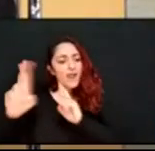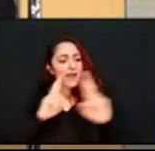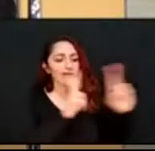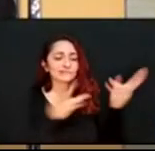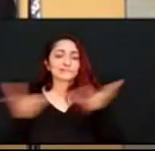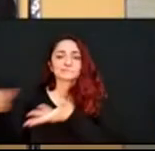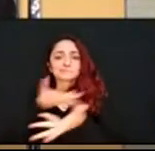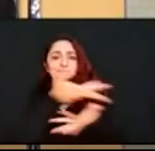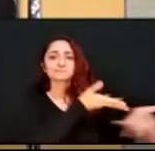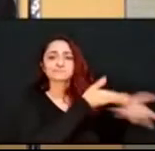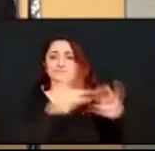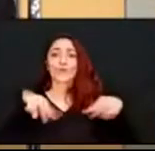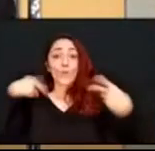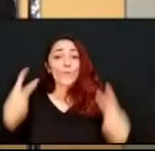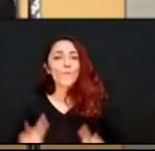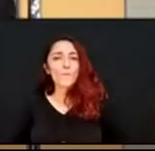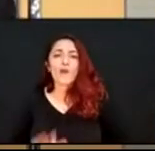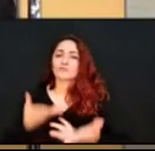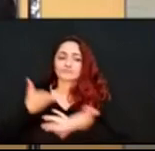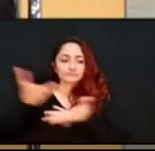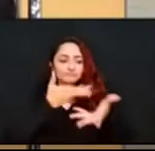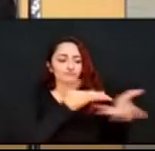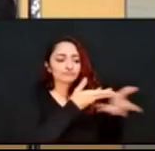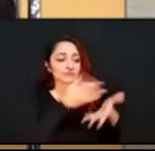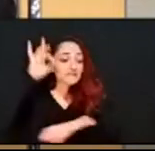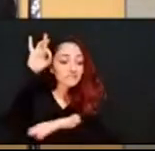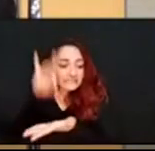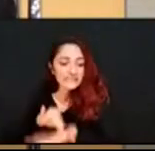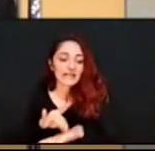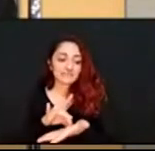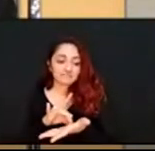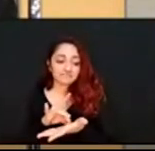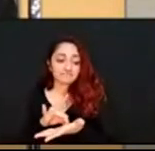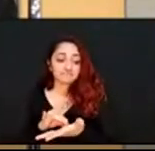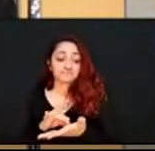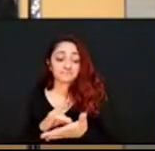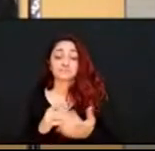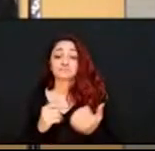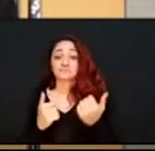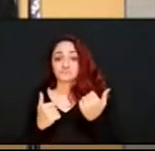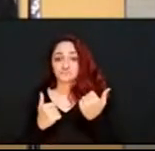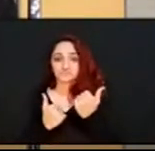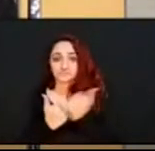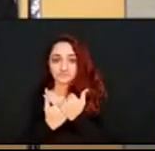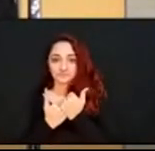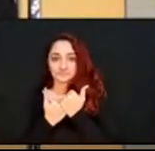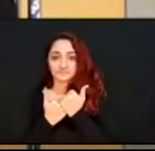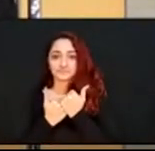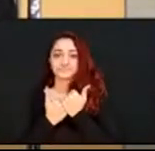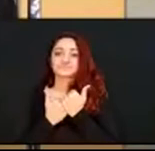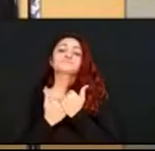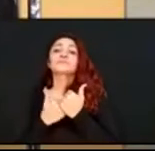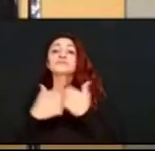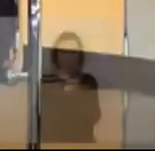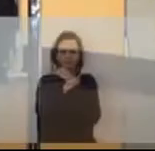humana de uma maneira verdadeira eu tenho certeza que todos os negócios que tiverem isso no coração e na mente vão